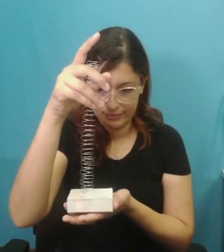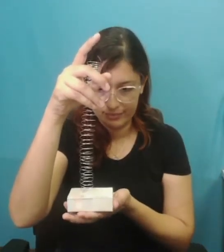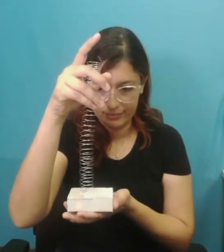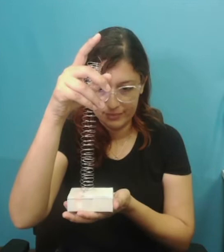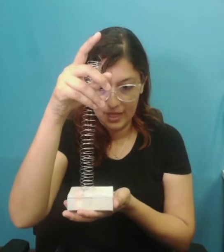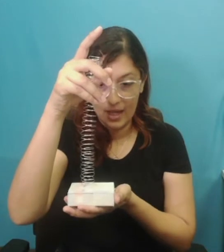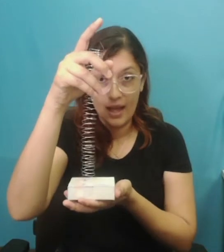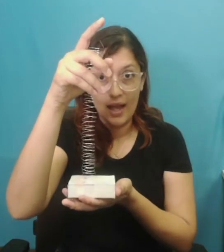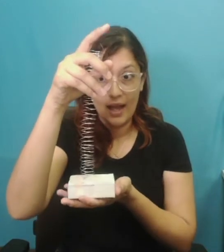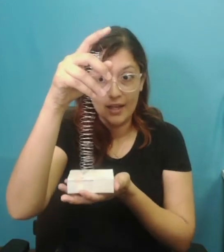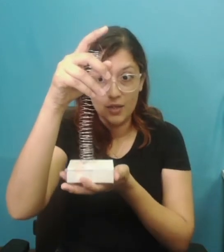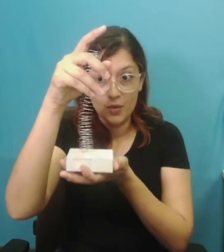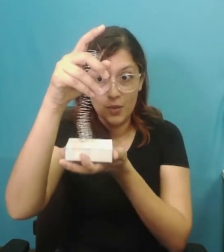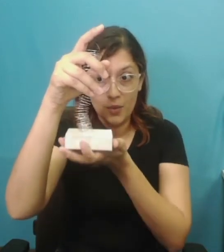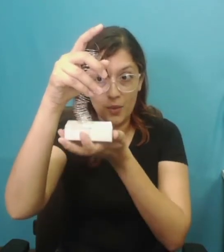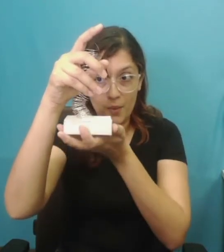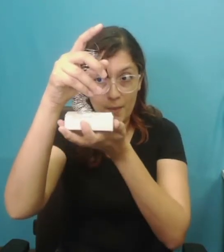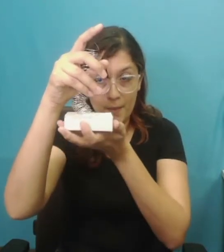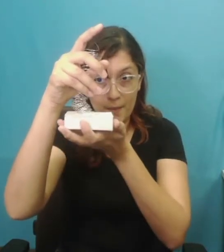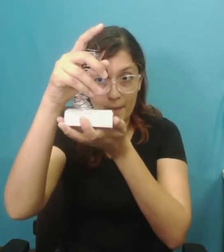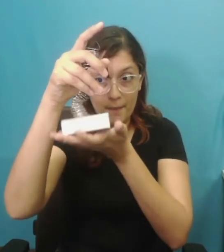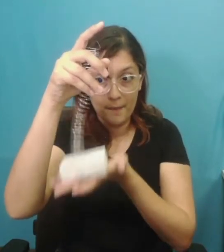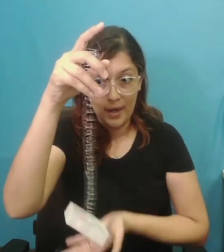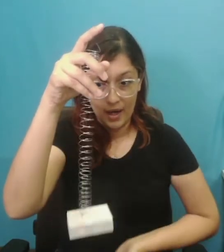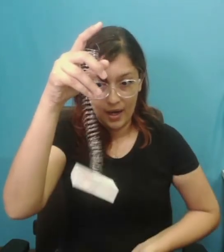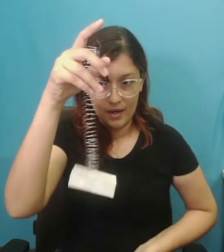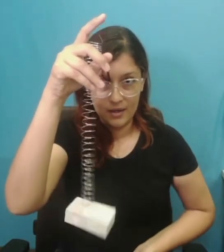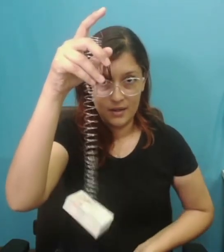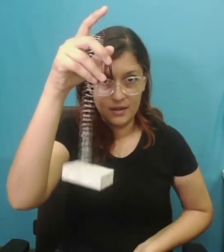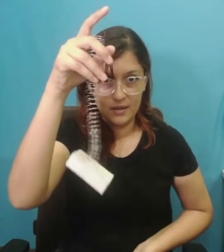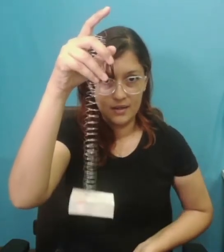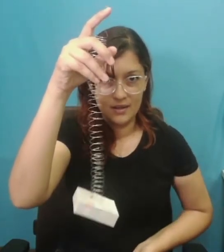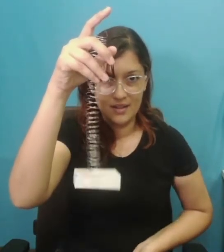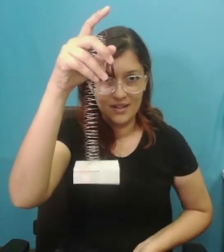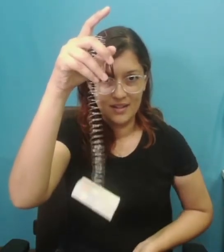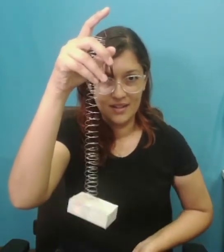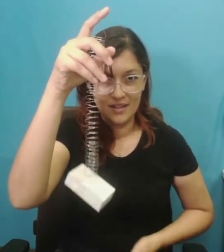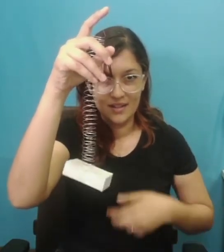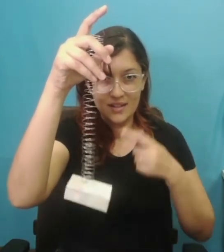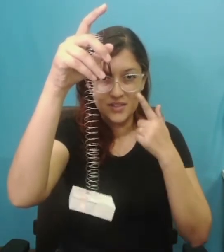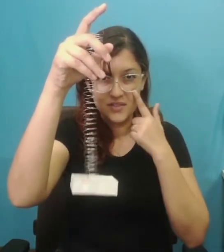Mas veja, ele está aqui parado. Aí eu comprimi e soltei.